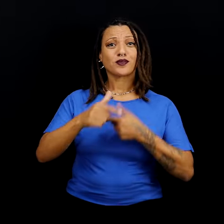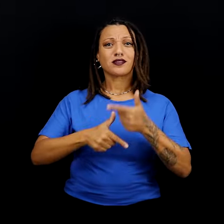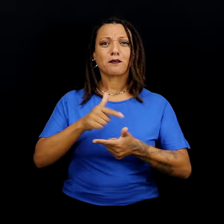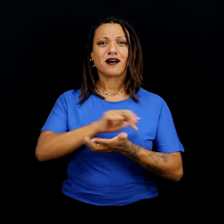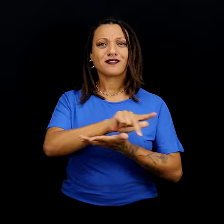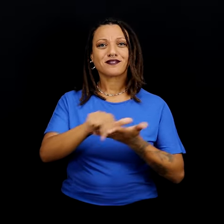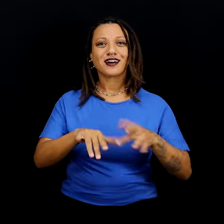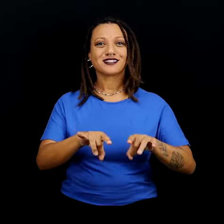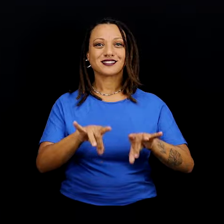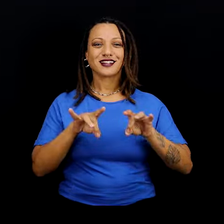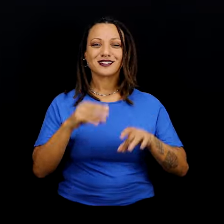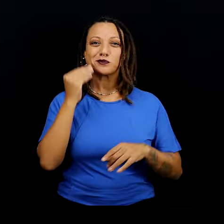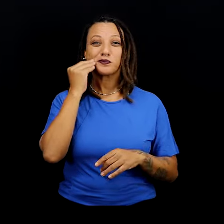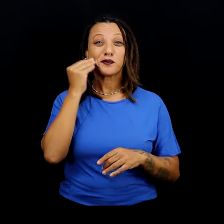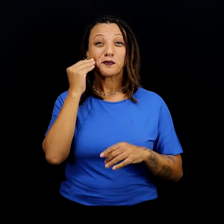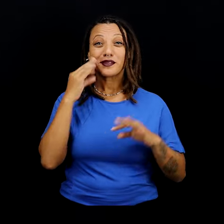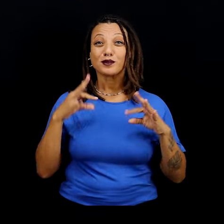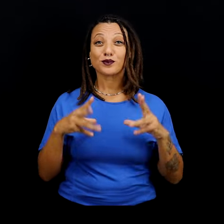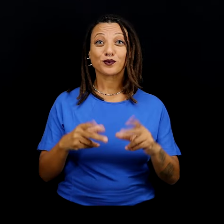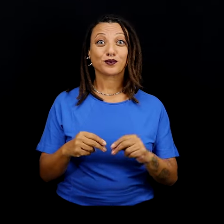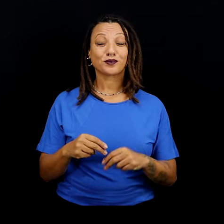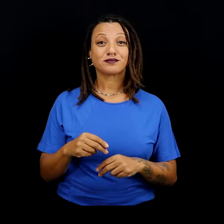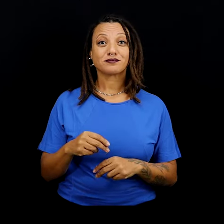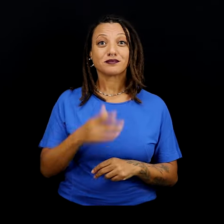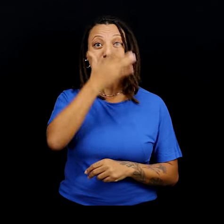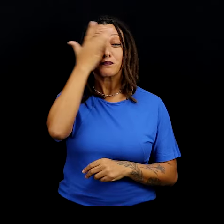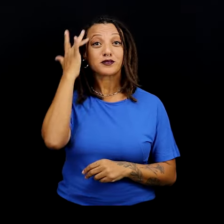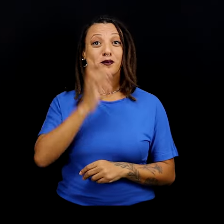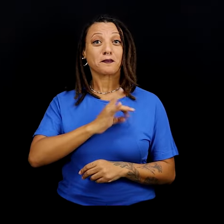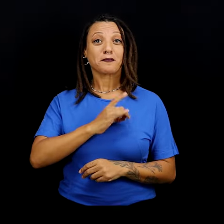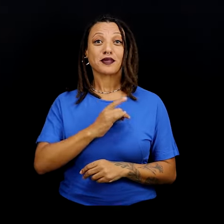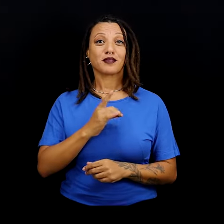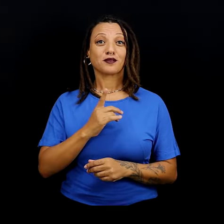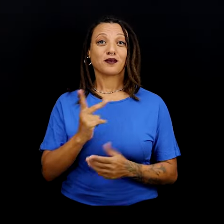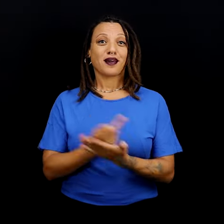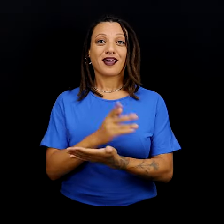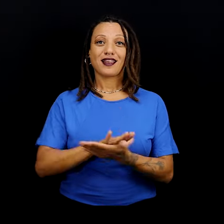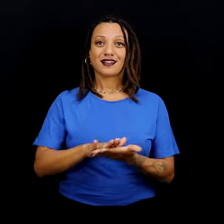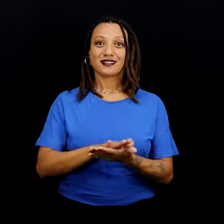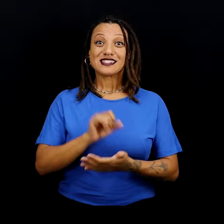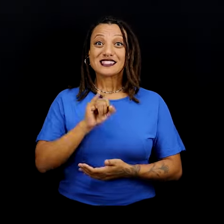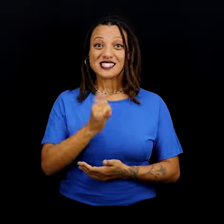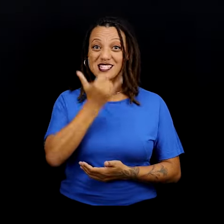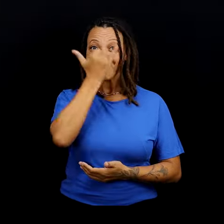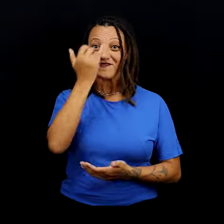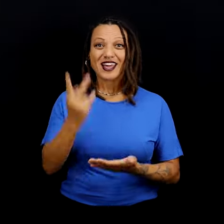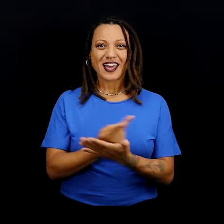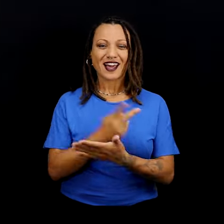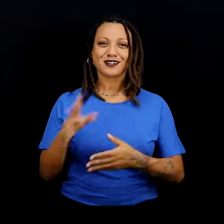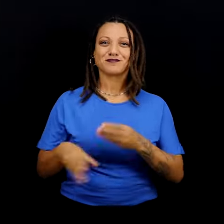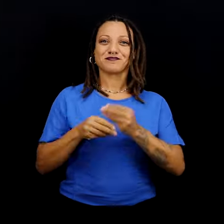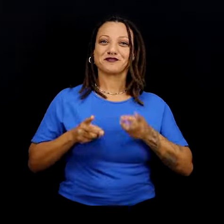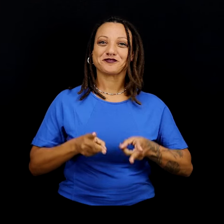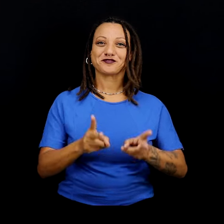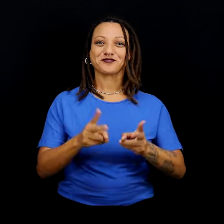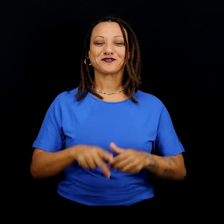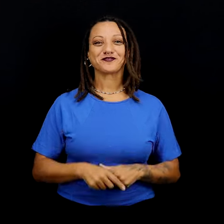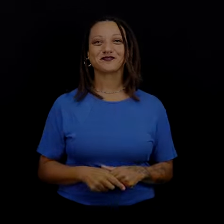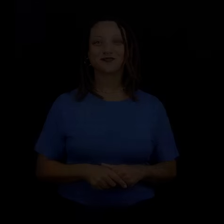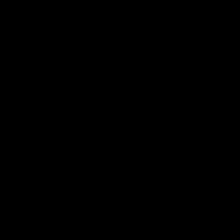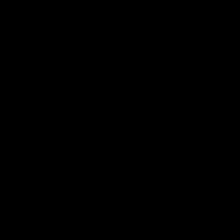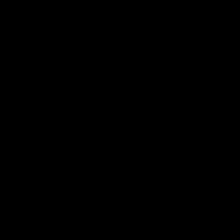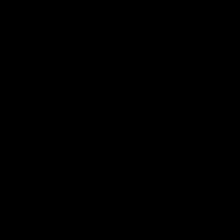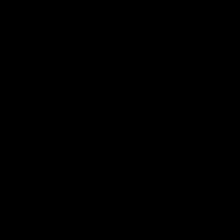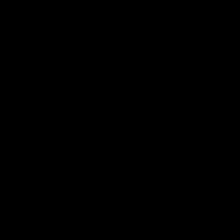várias técnicas e experimenta tudo. É um cara que não tem medo de errar e, quando erra, incorpora o erro ao